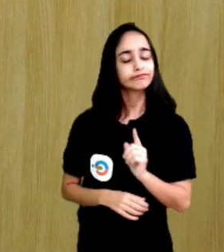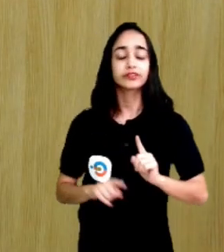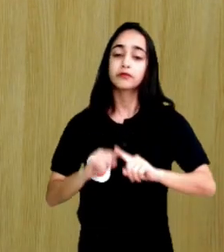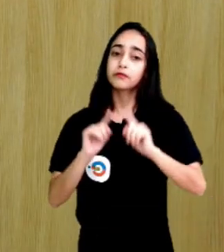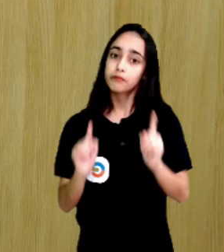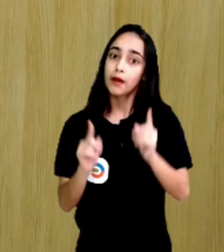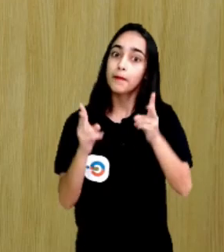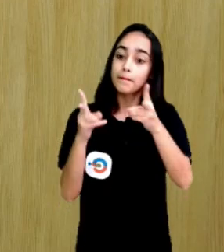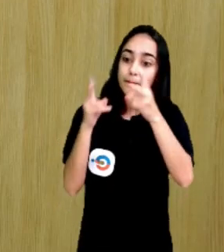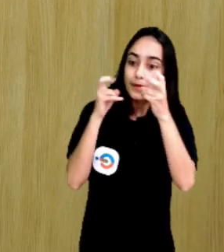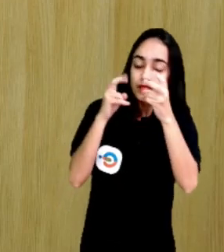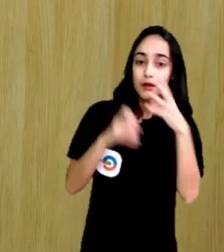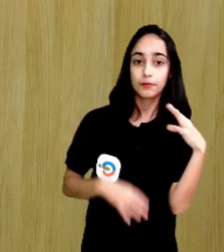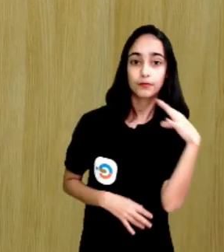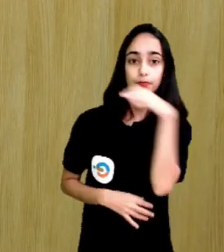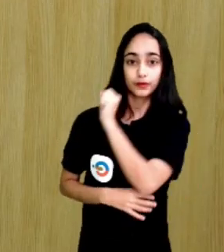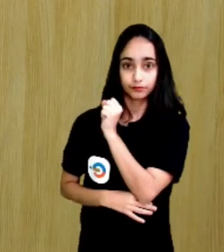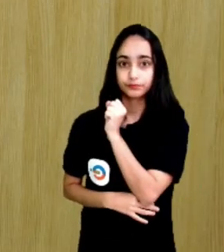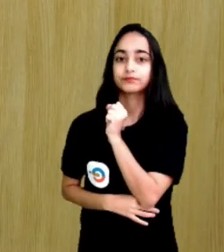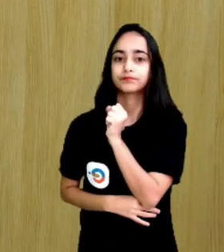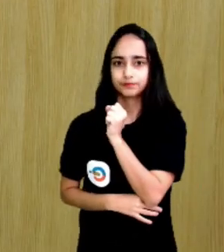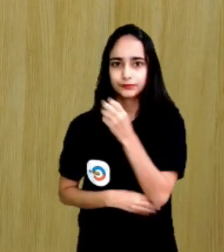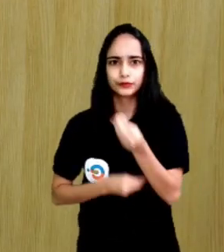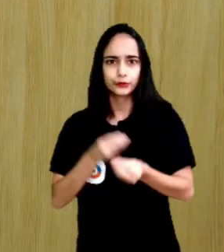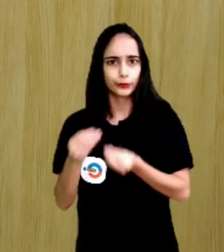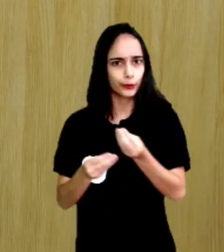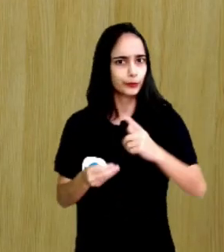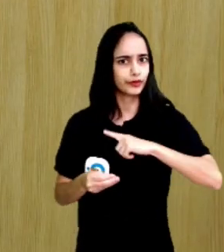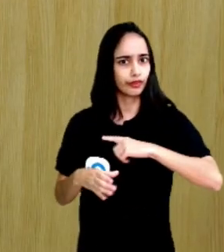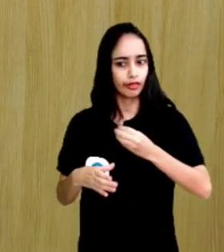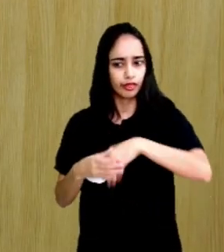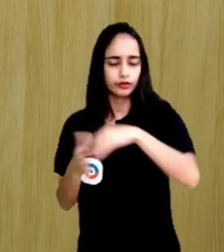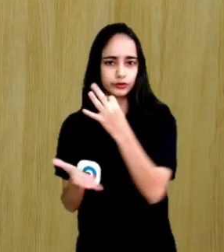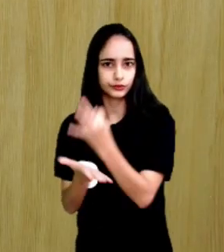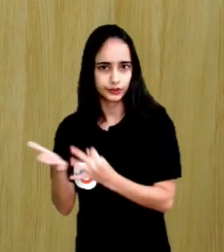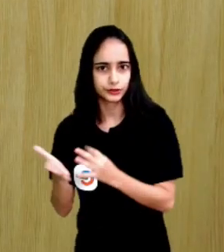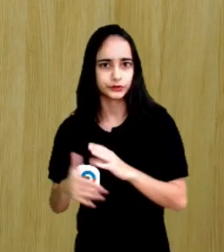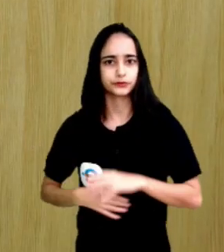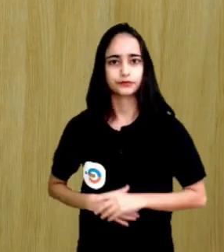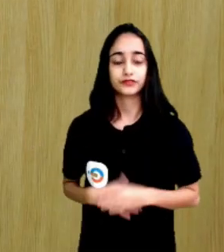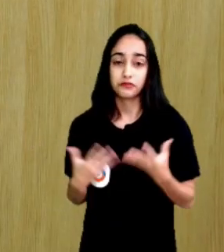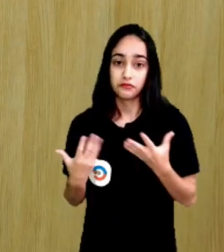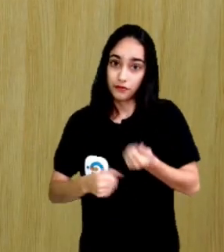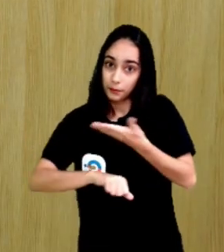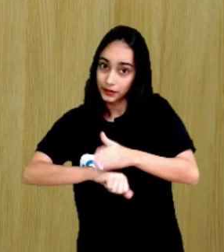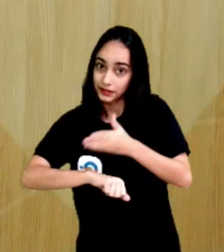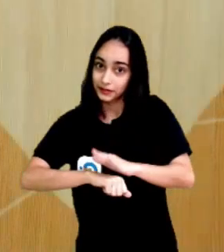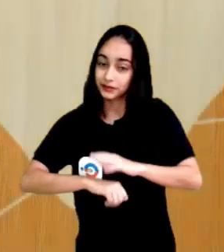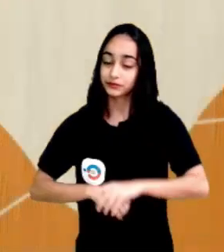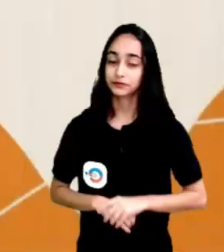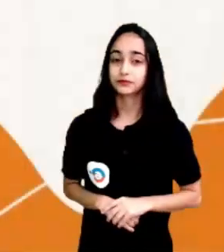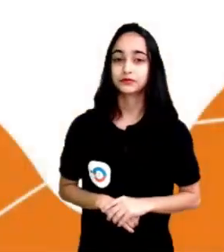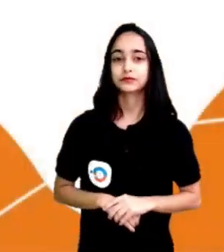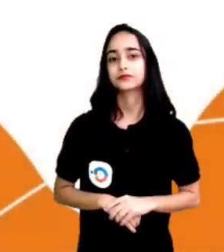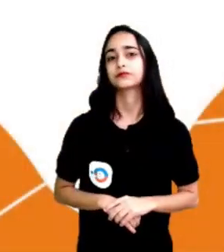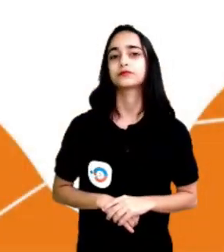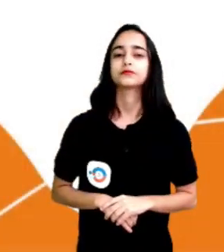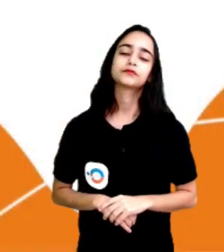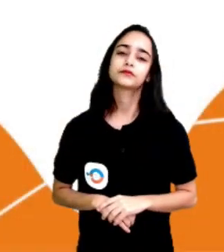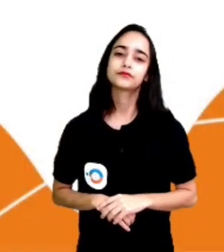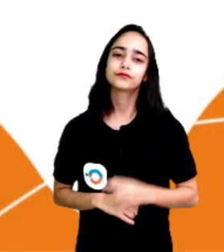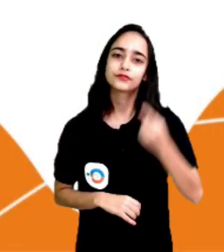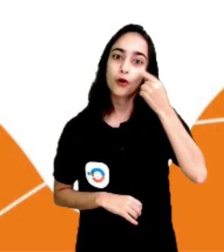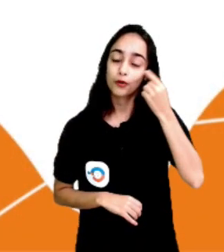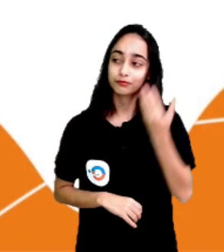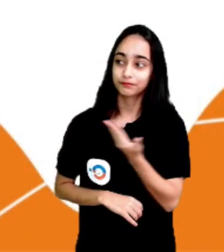localizar diretamente no texto que está sendo trabalhado Vamos ver isso na prática